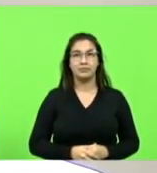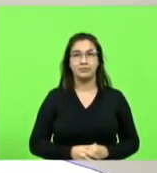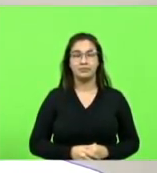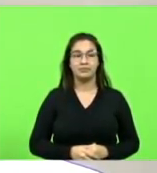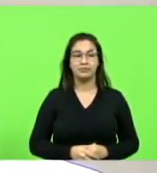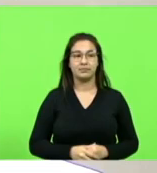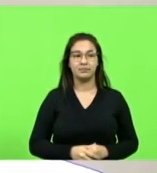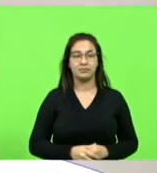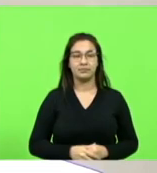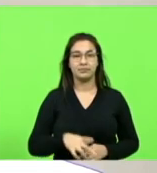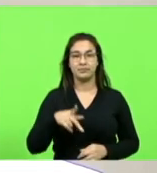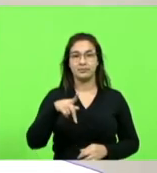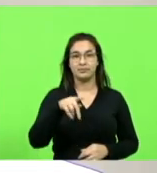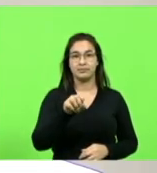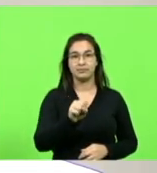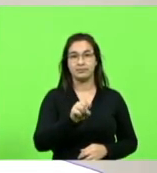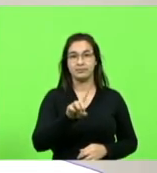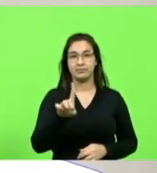Bloco PSD,